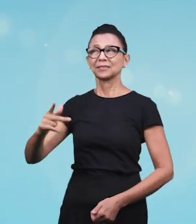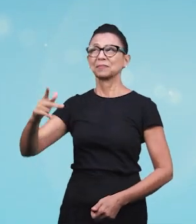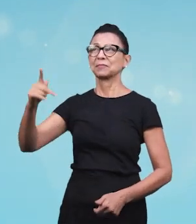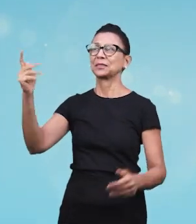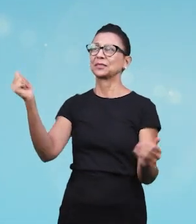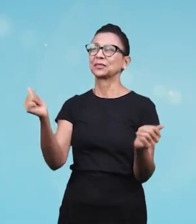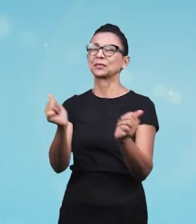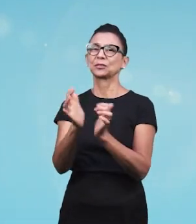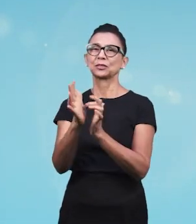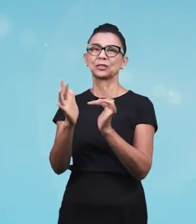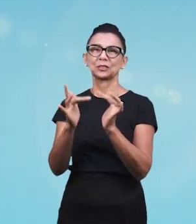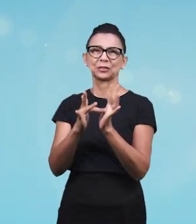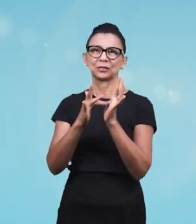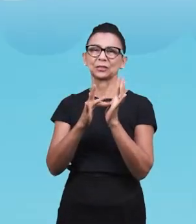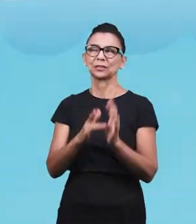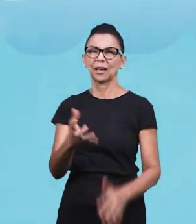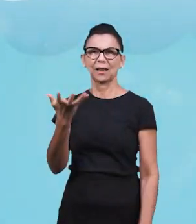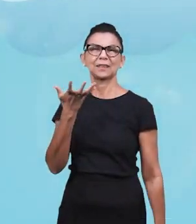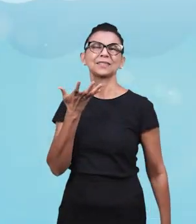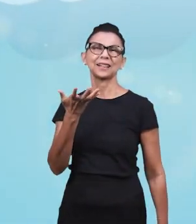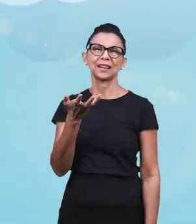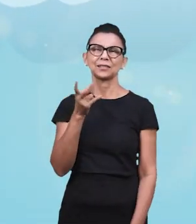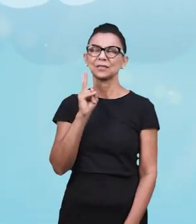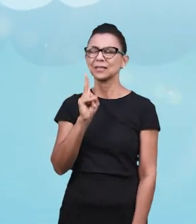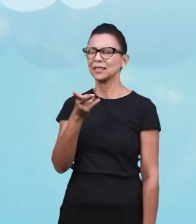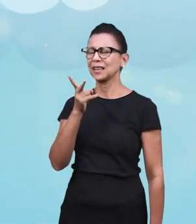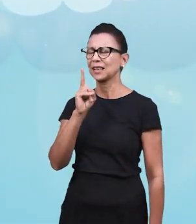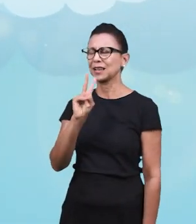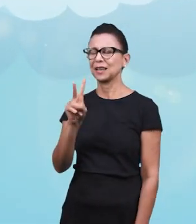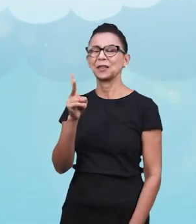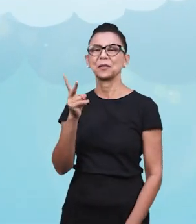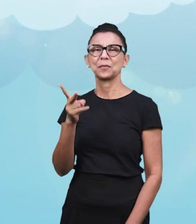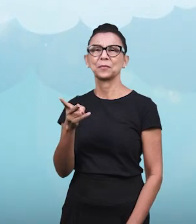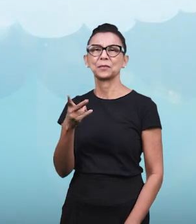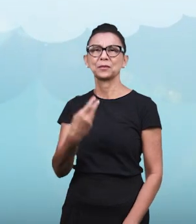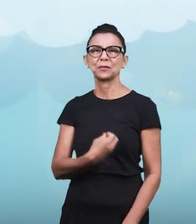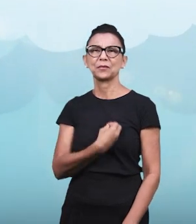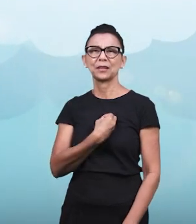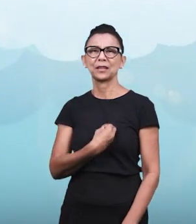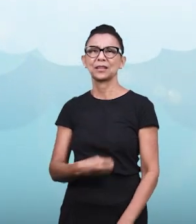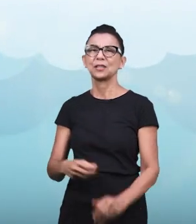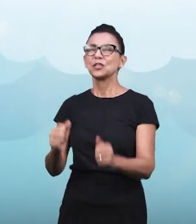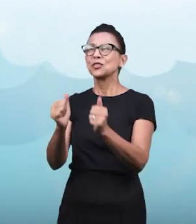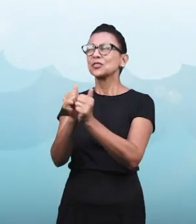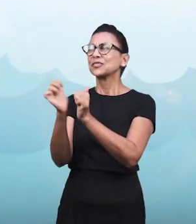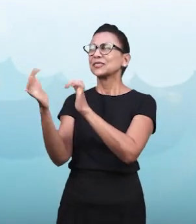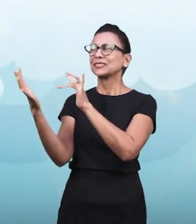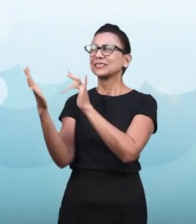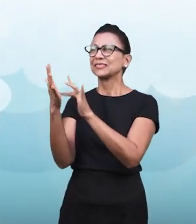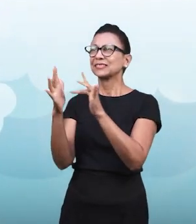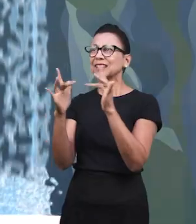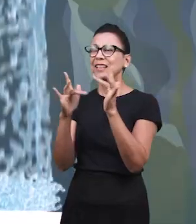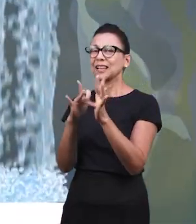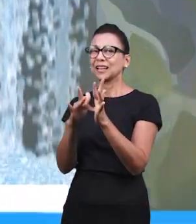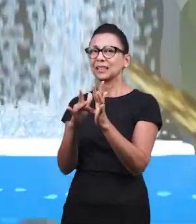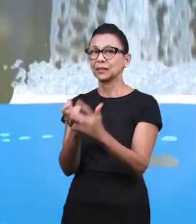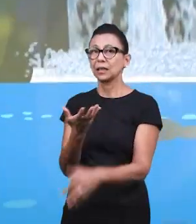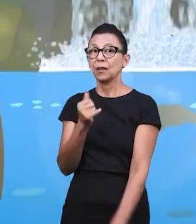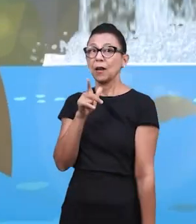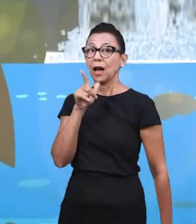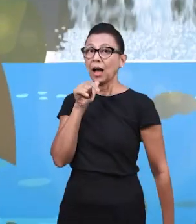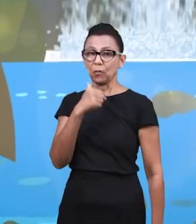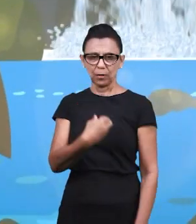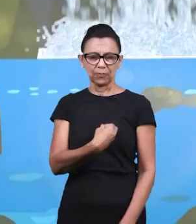Jesus. Quero viver para sempre com Jesus. Quero beber